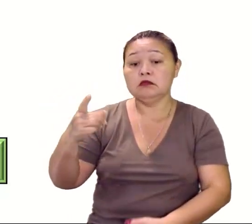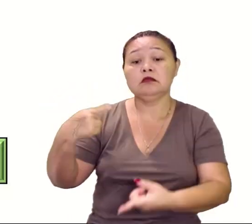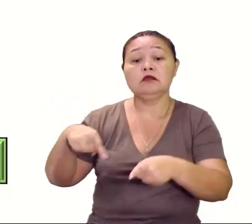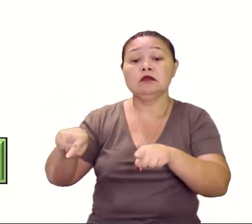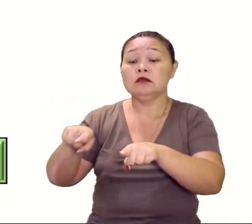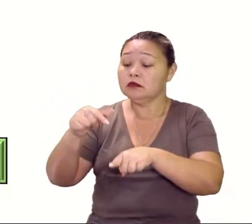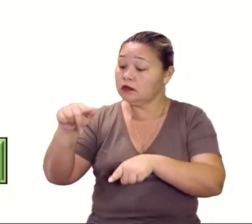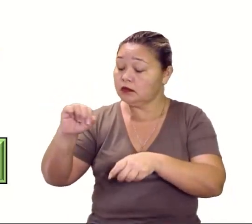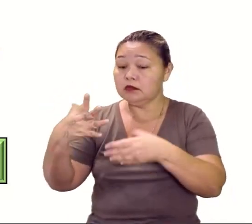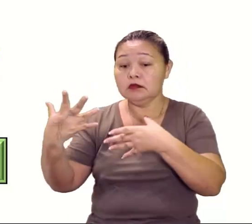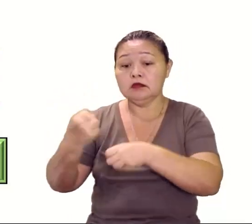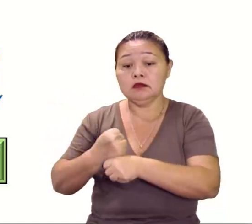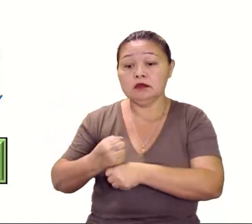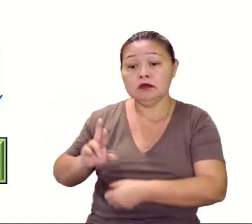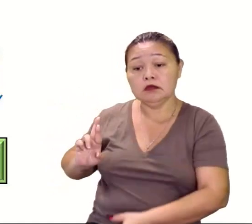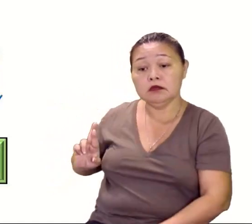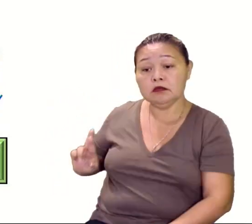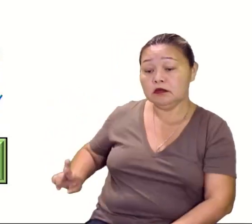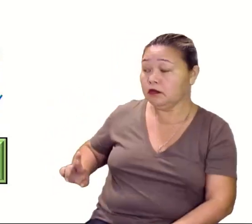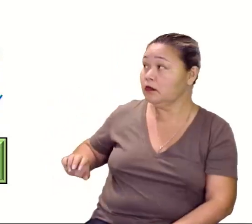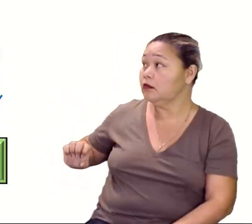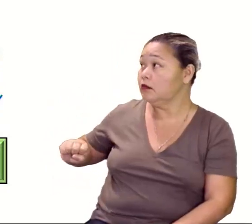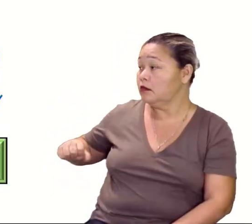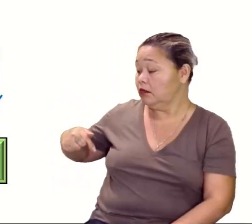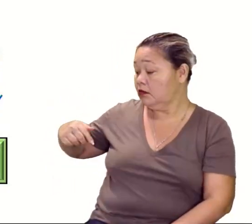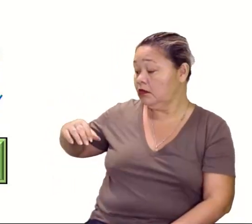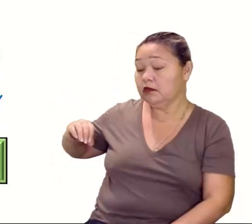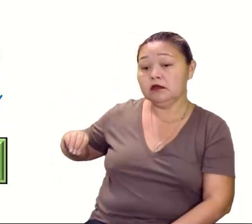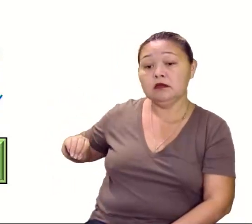com 70, então a gente chega num total de